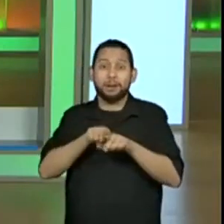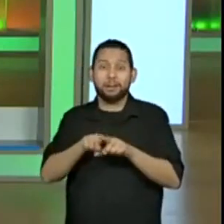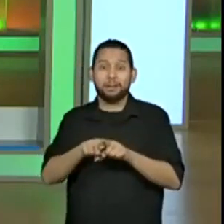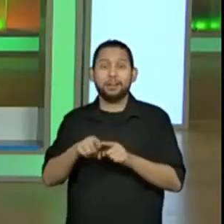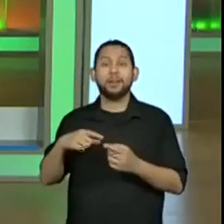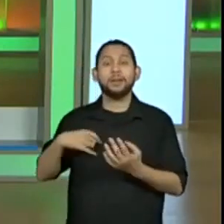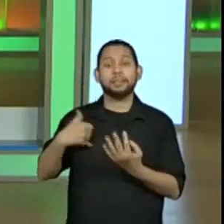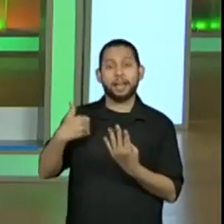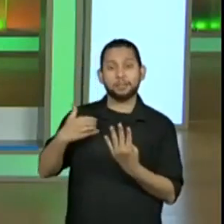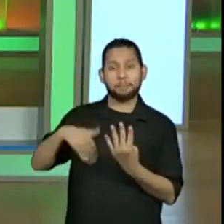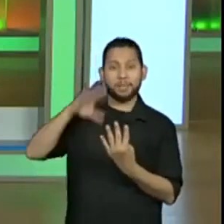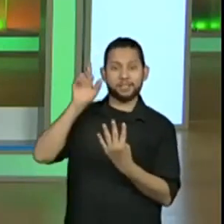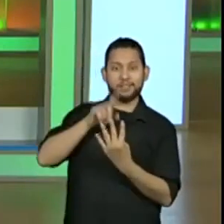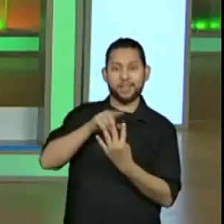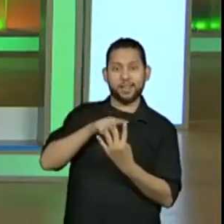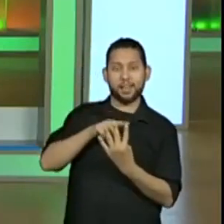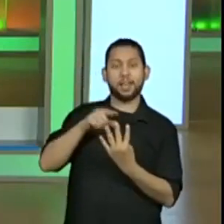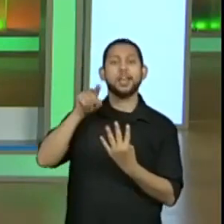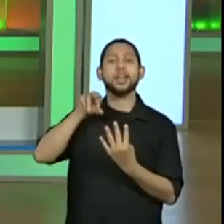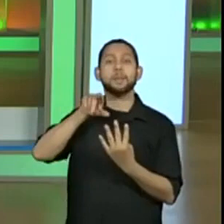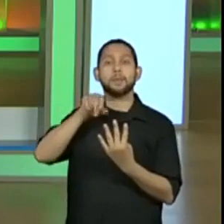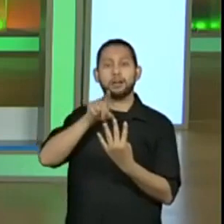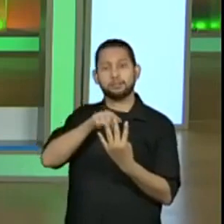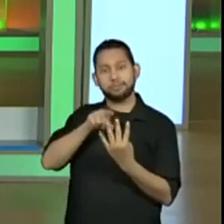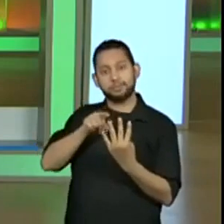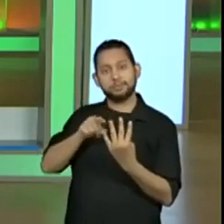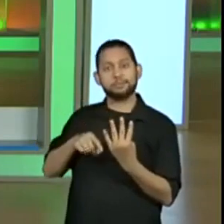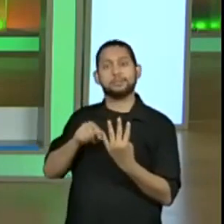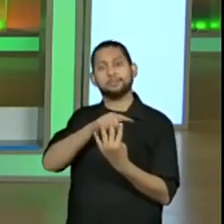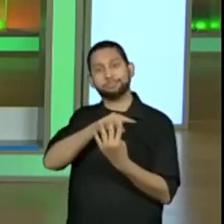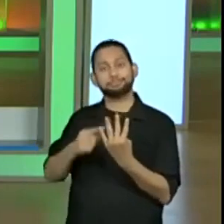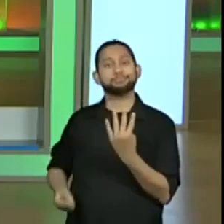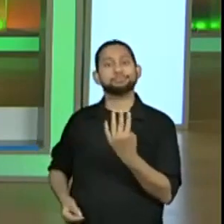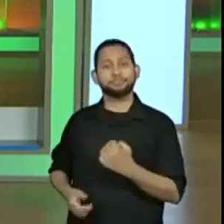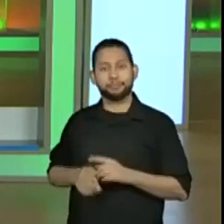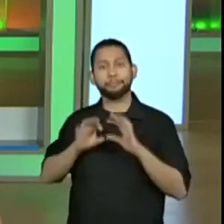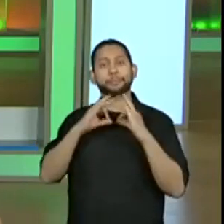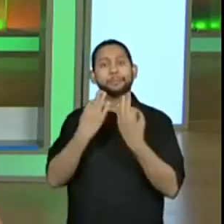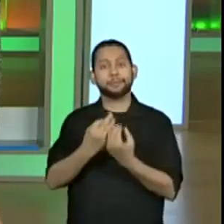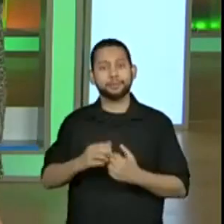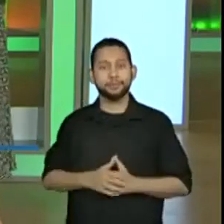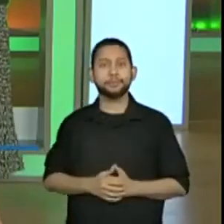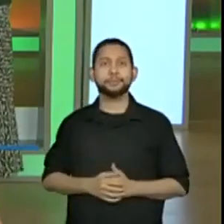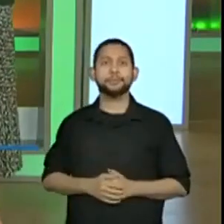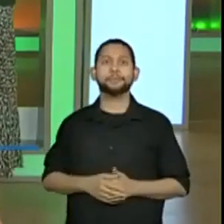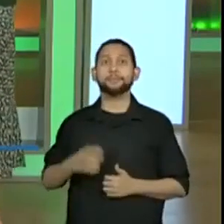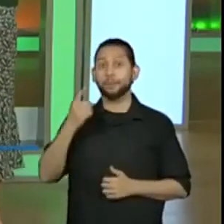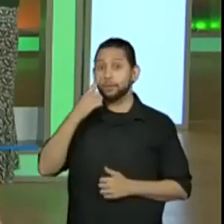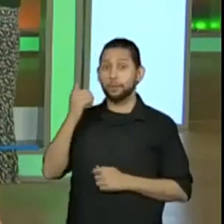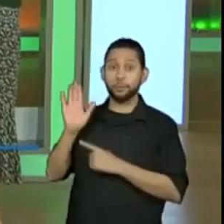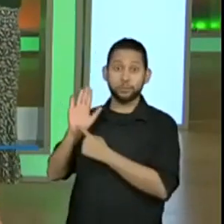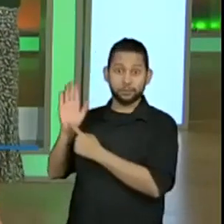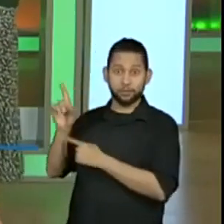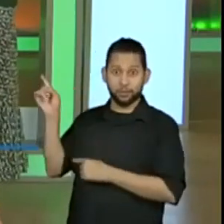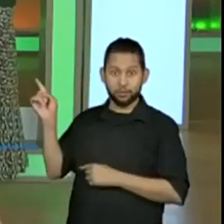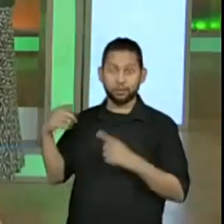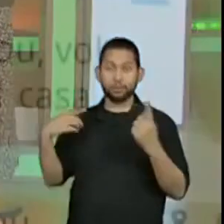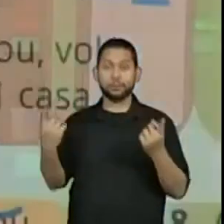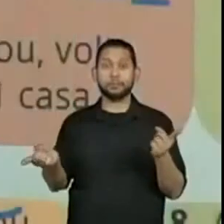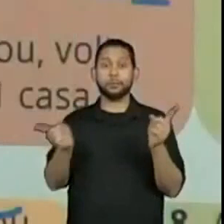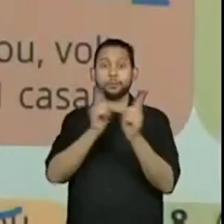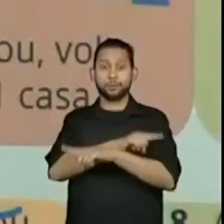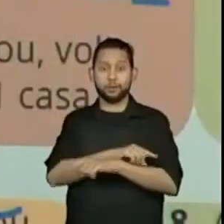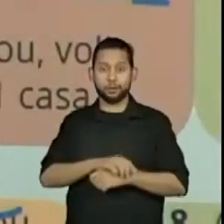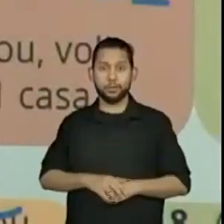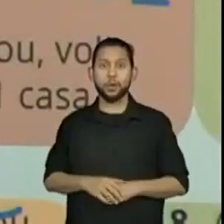mais velha. Vocês não têm noção. Mas, vamos lá, vamos para a resposta. Eu posso... Aqui é a operação contrária, ok?